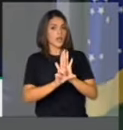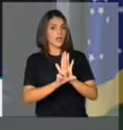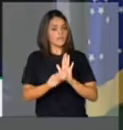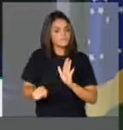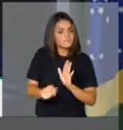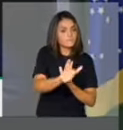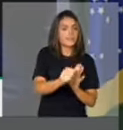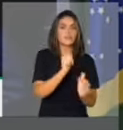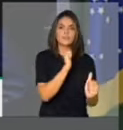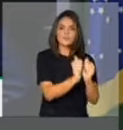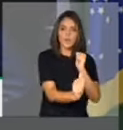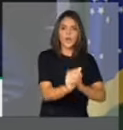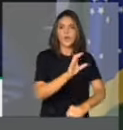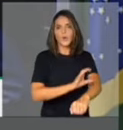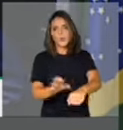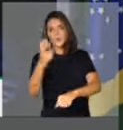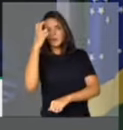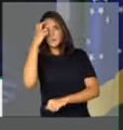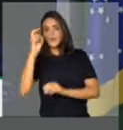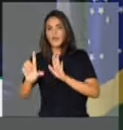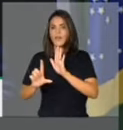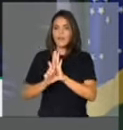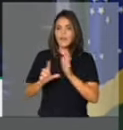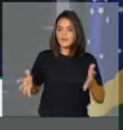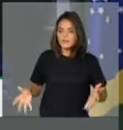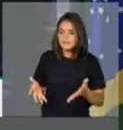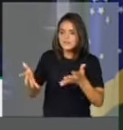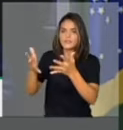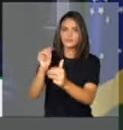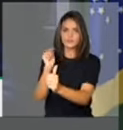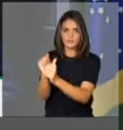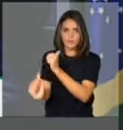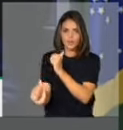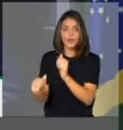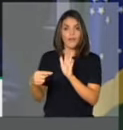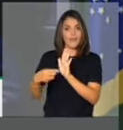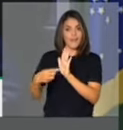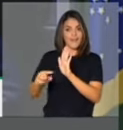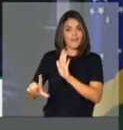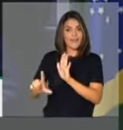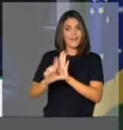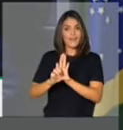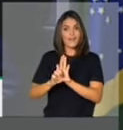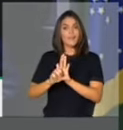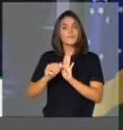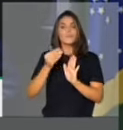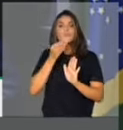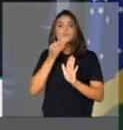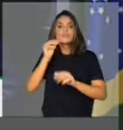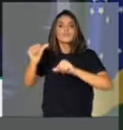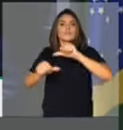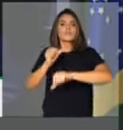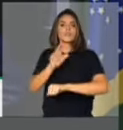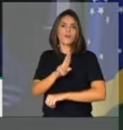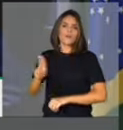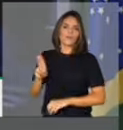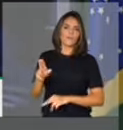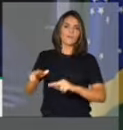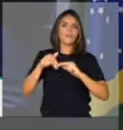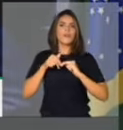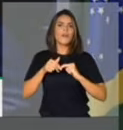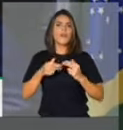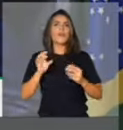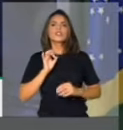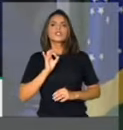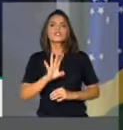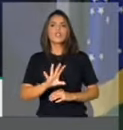beneficia esporte e cultura. Lei de incentivo ao esporte, que deveria ter mudado de nome, porque ela atinge muito mais os